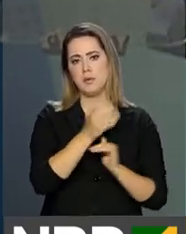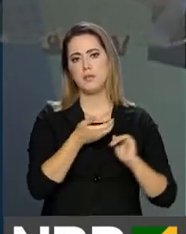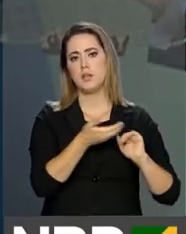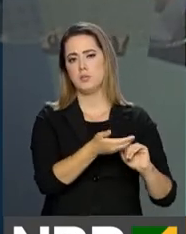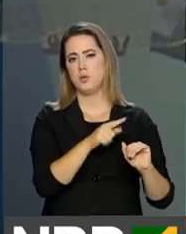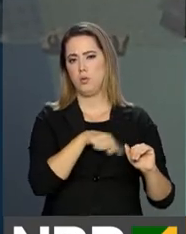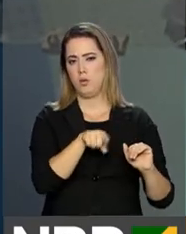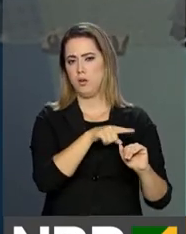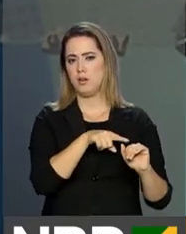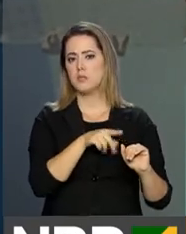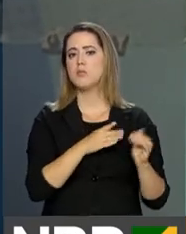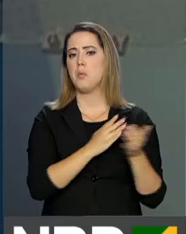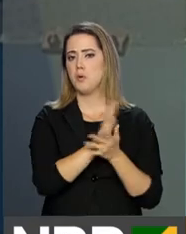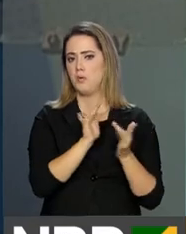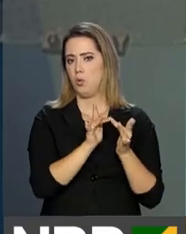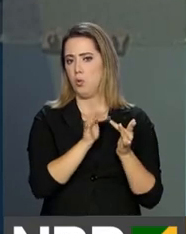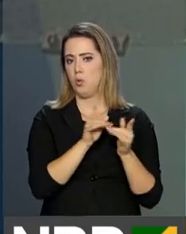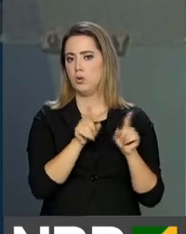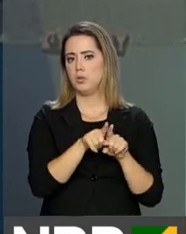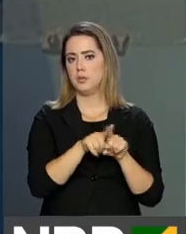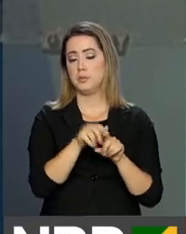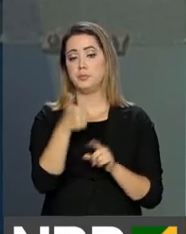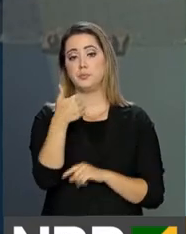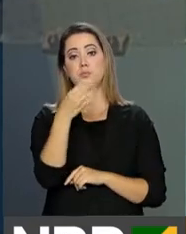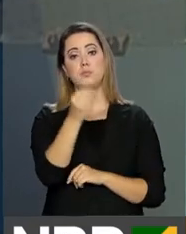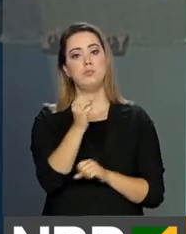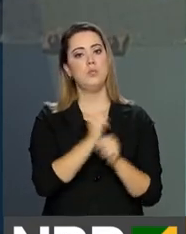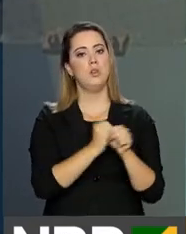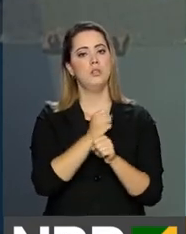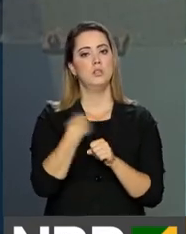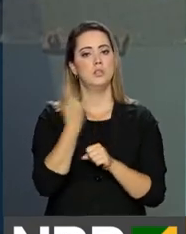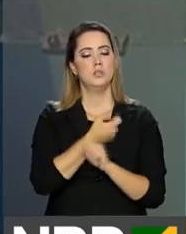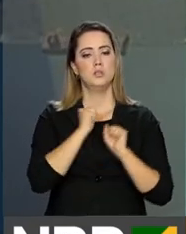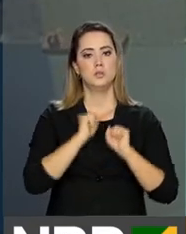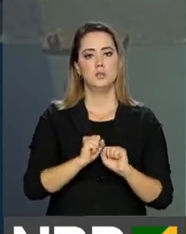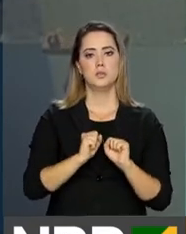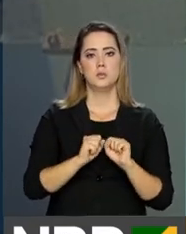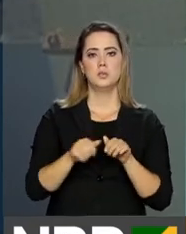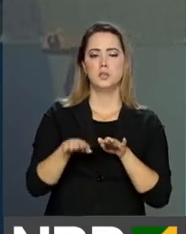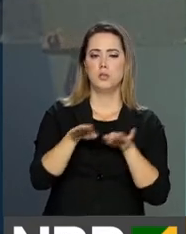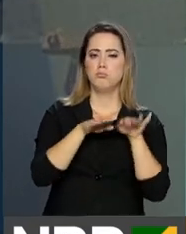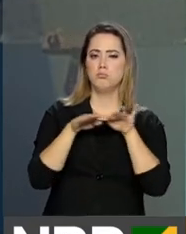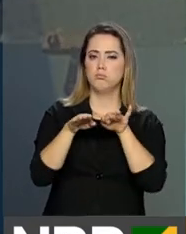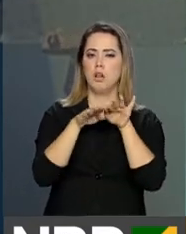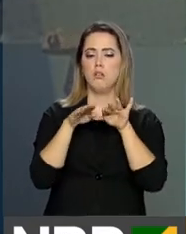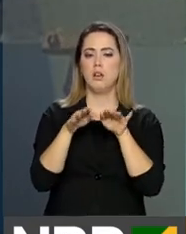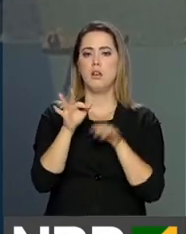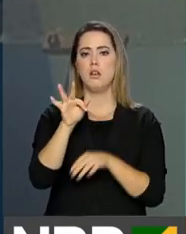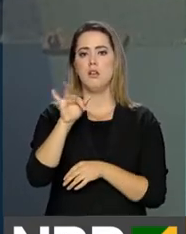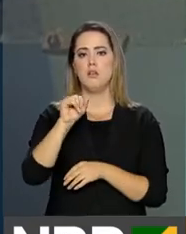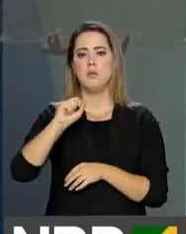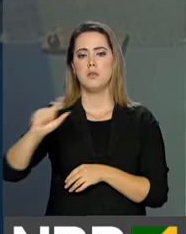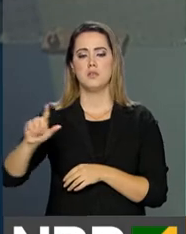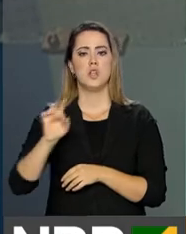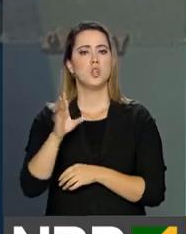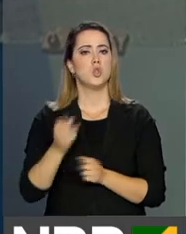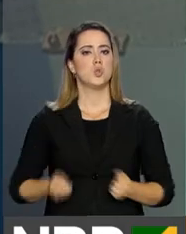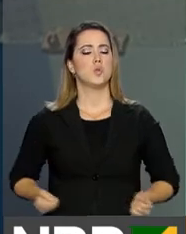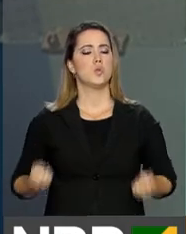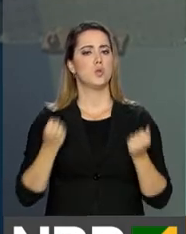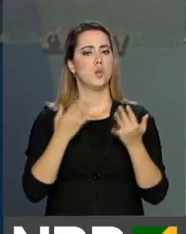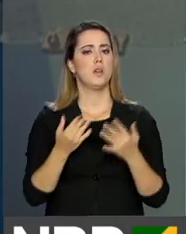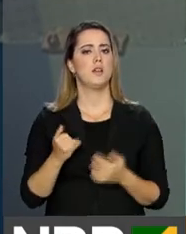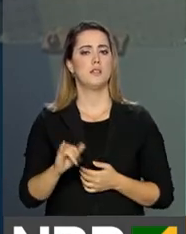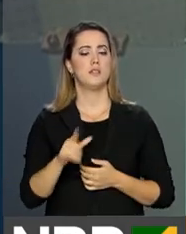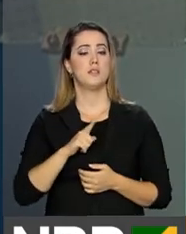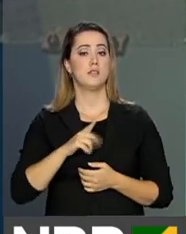desses 10 anos, quem sabe, nós consigamos fazer um equilíbrio fiscal absoluto, ou seja, você só gasta aquilo que